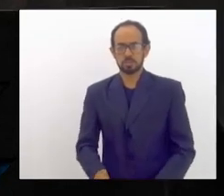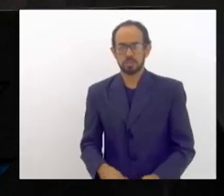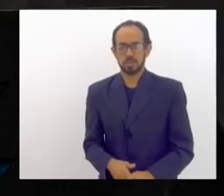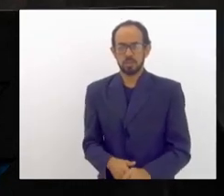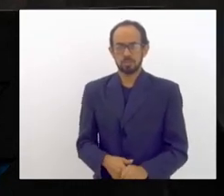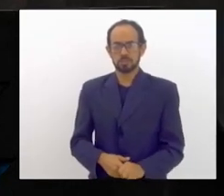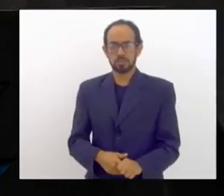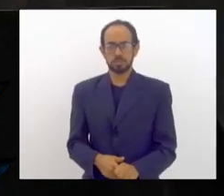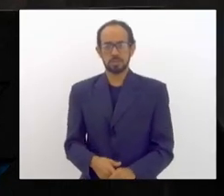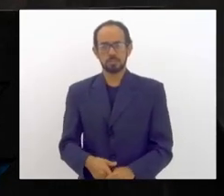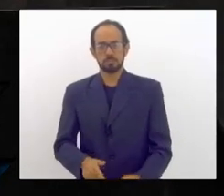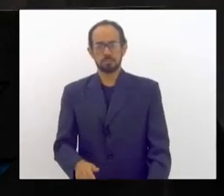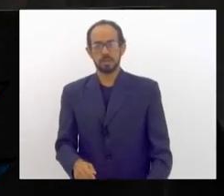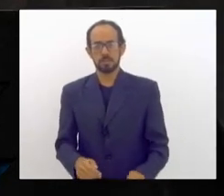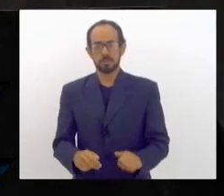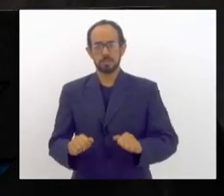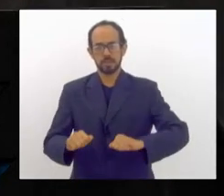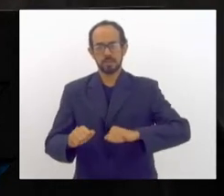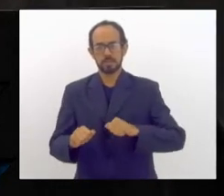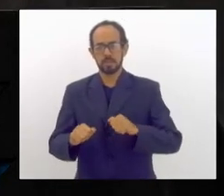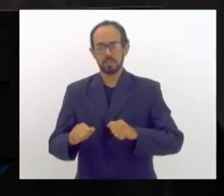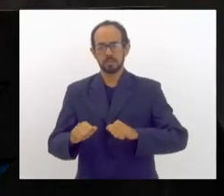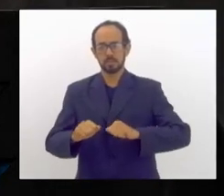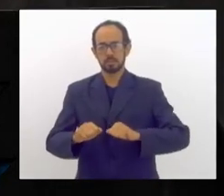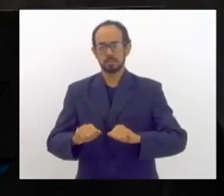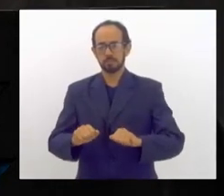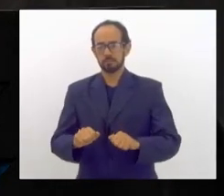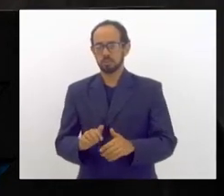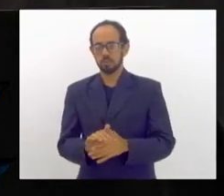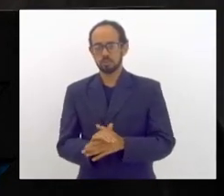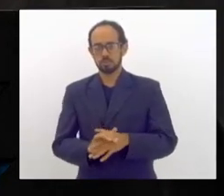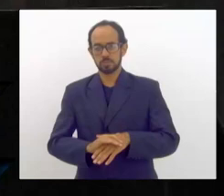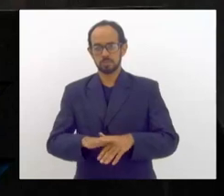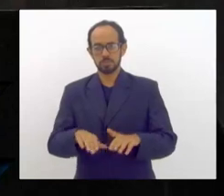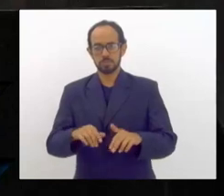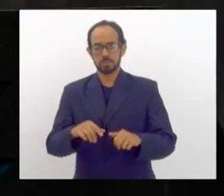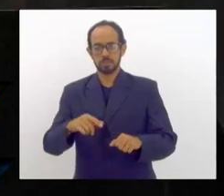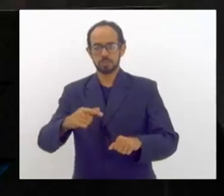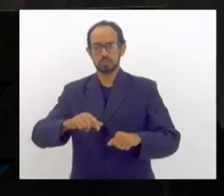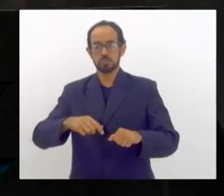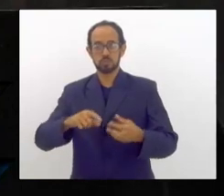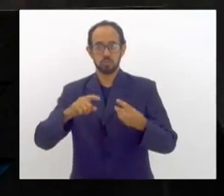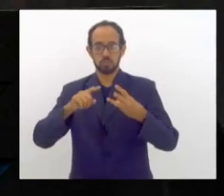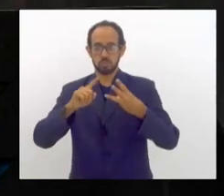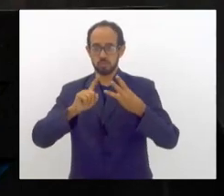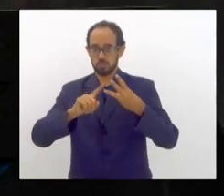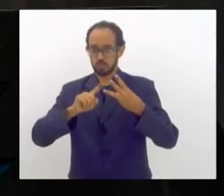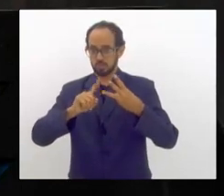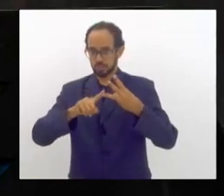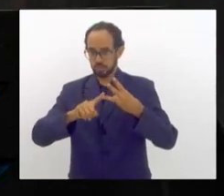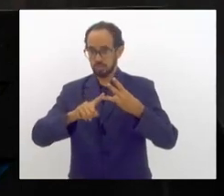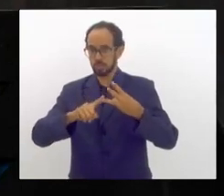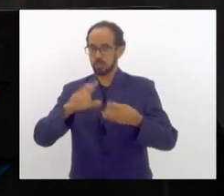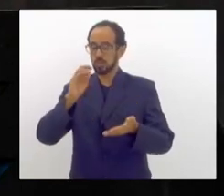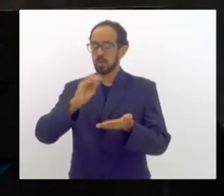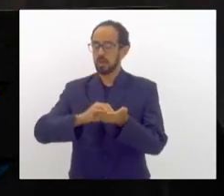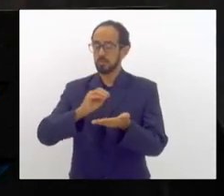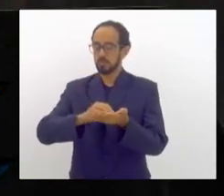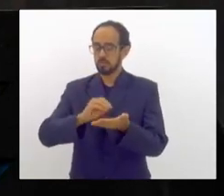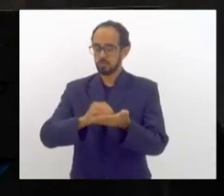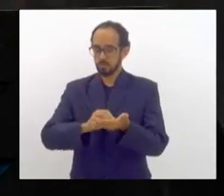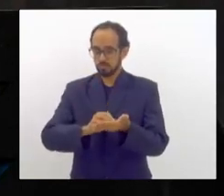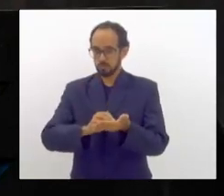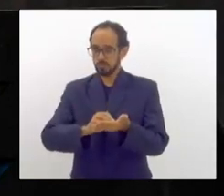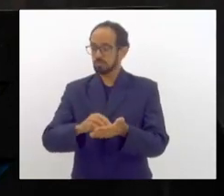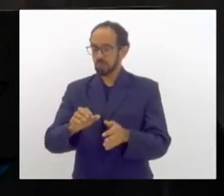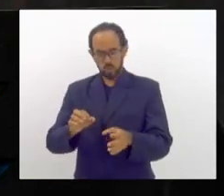ser esquecida no aluguel social. E aí, por fim mesmo, o terceiro ponto, além da falta de cooperação e o atraso concluir, nas obras...